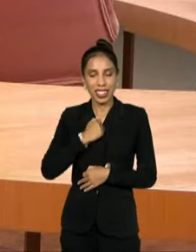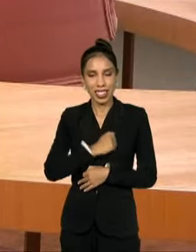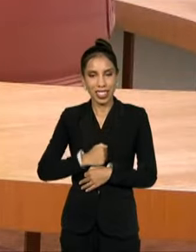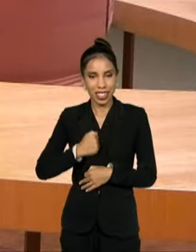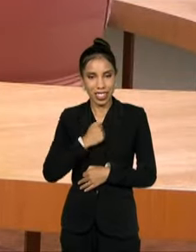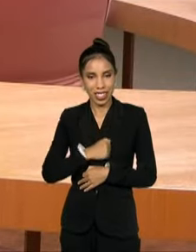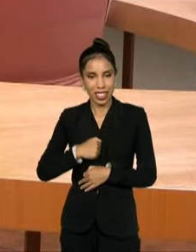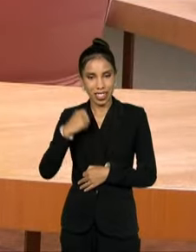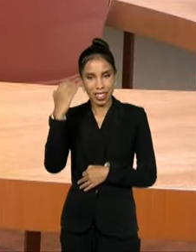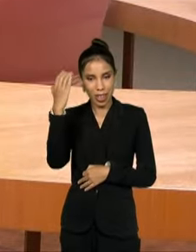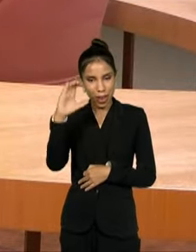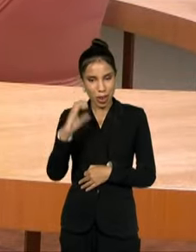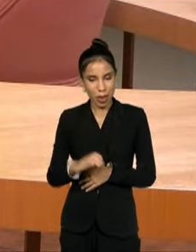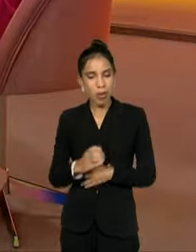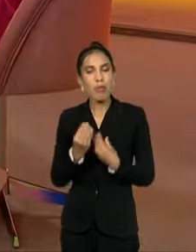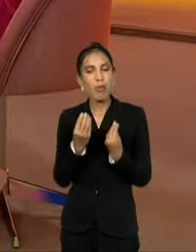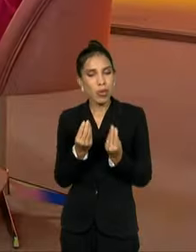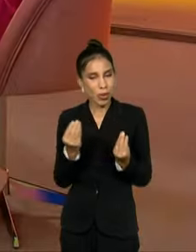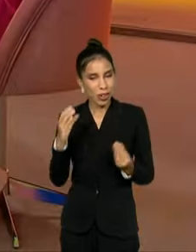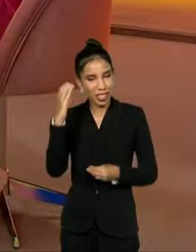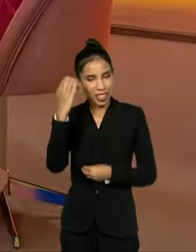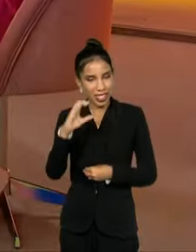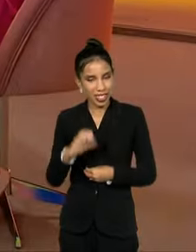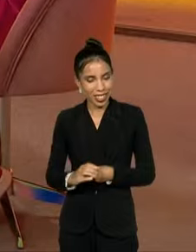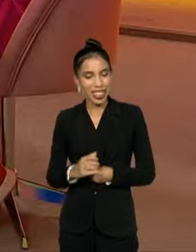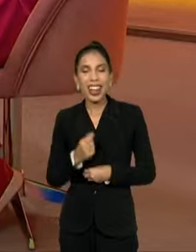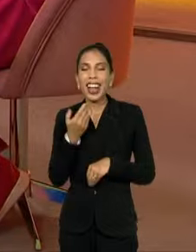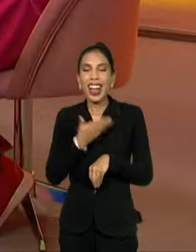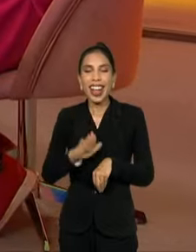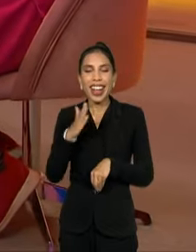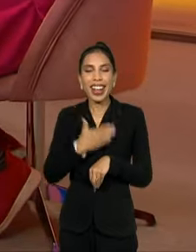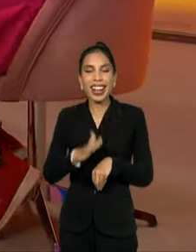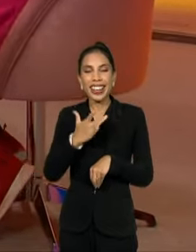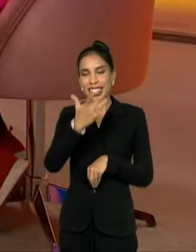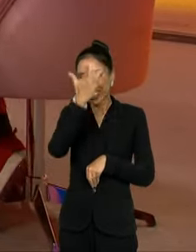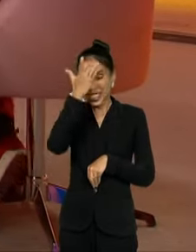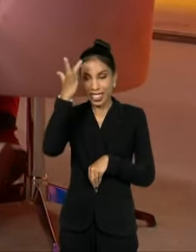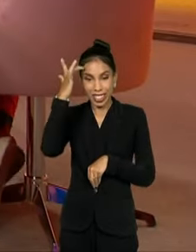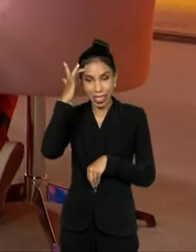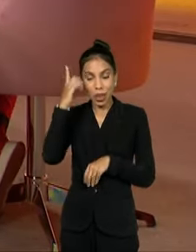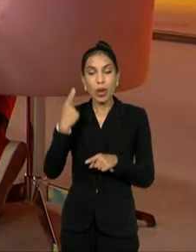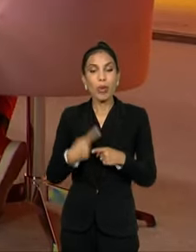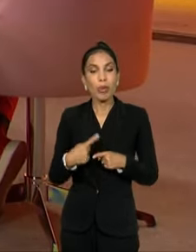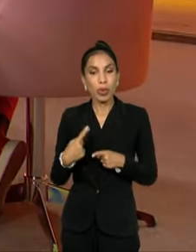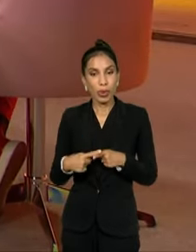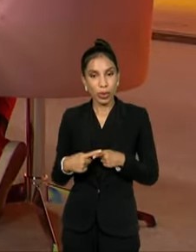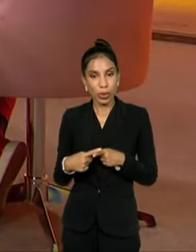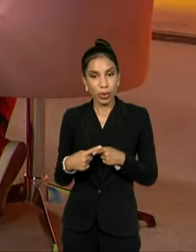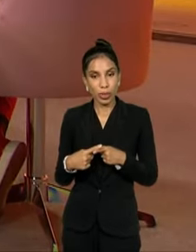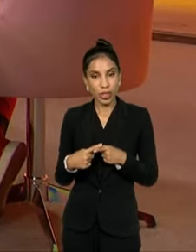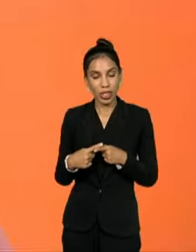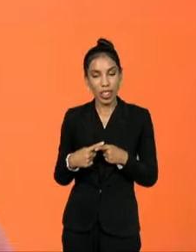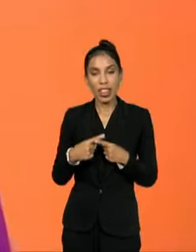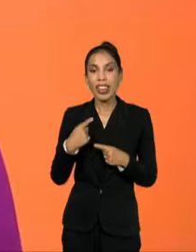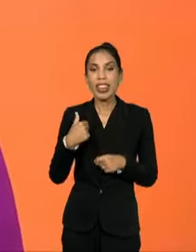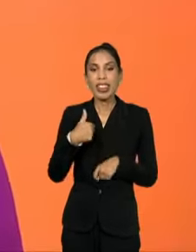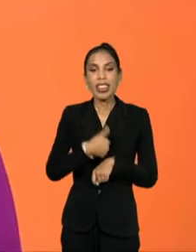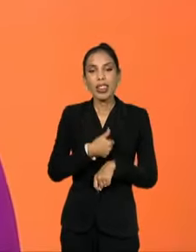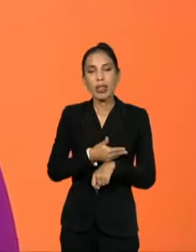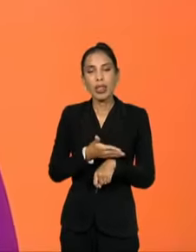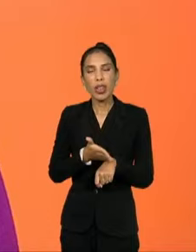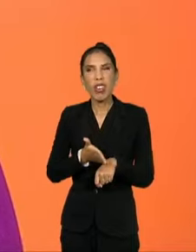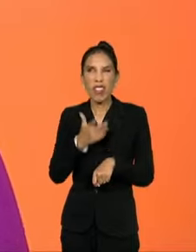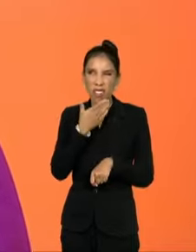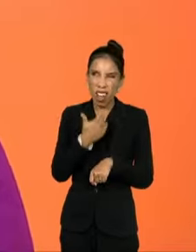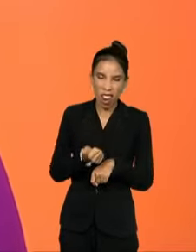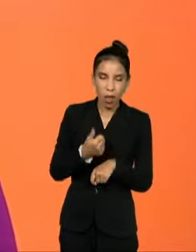Você posta bastante, né, Pachá? Eu posto bastante. É um Você exercício gosta, né? De sanidade, porque eu fico o tempo todo pensando, será